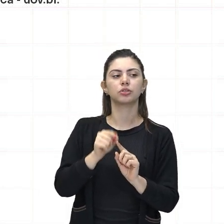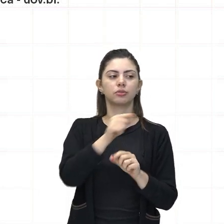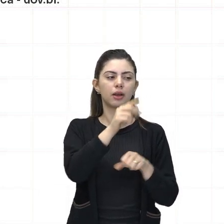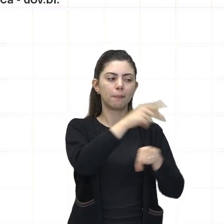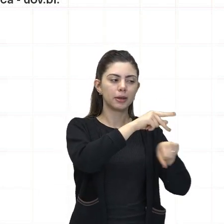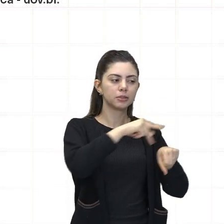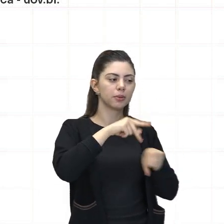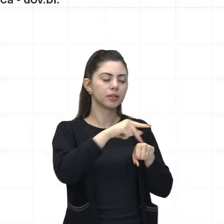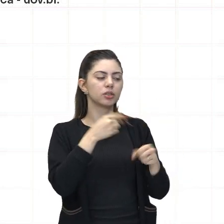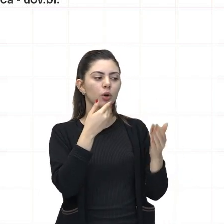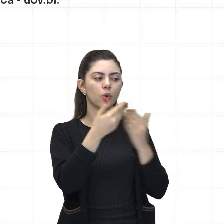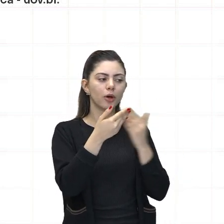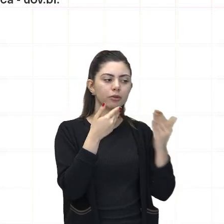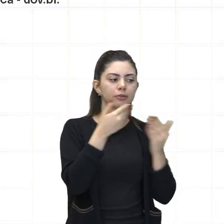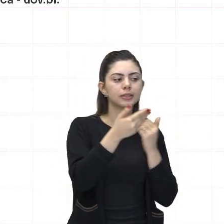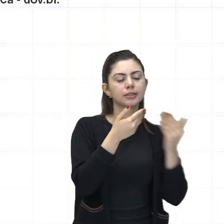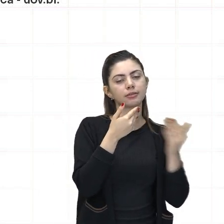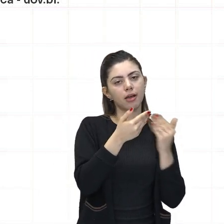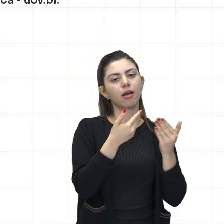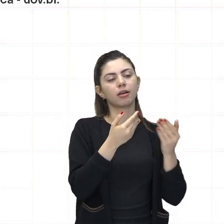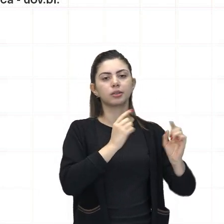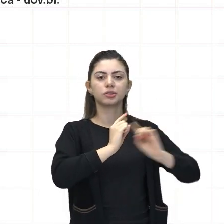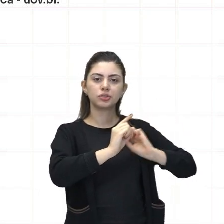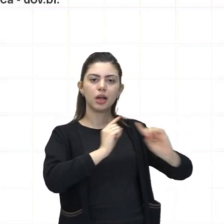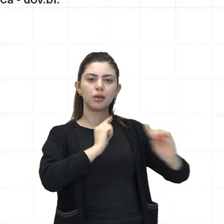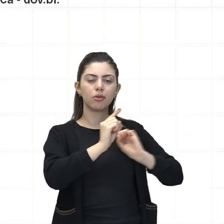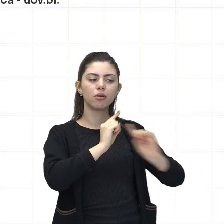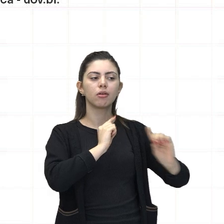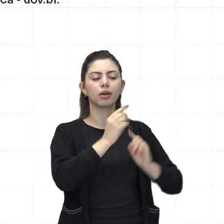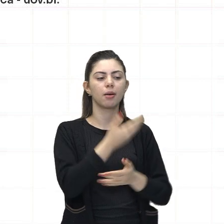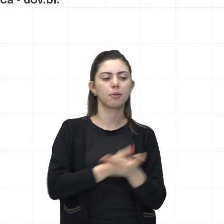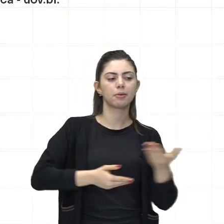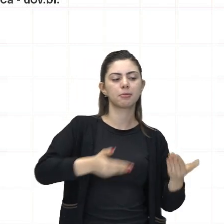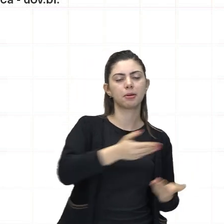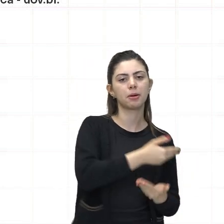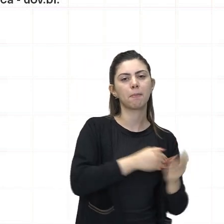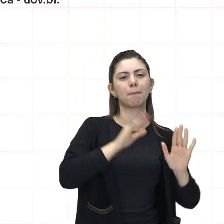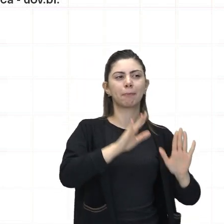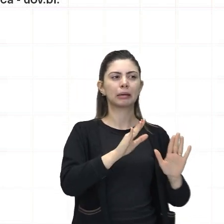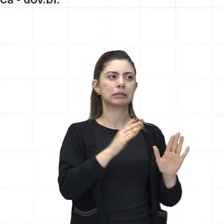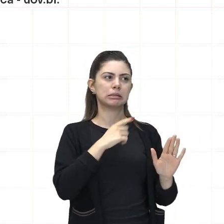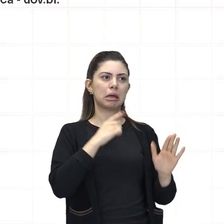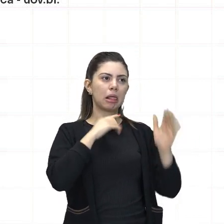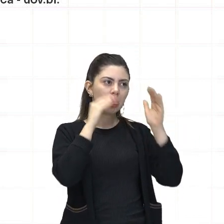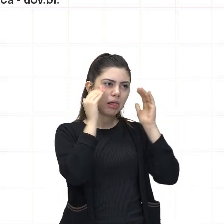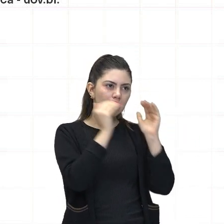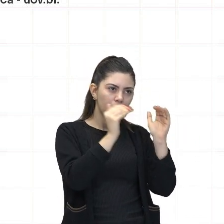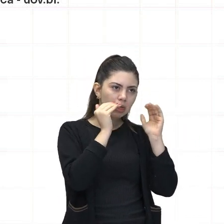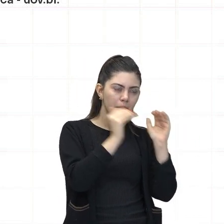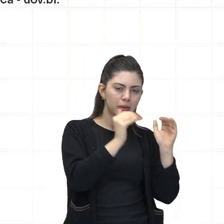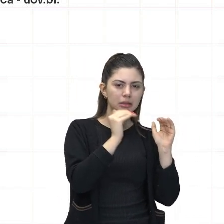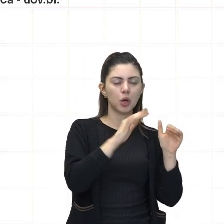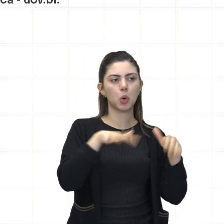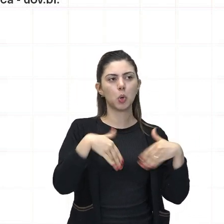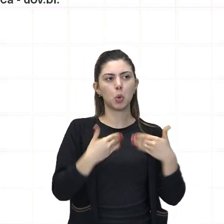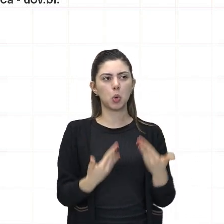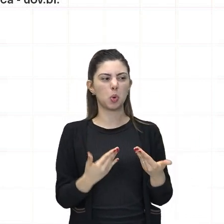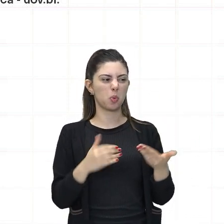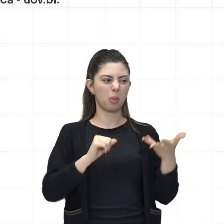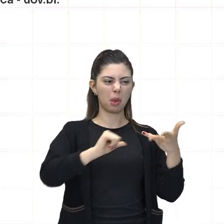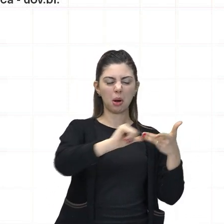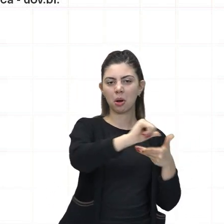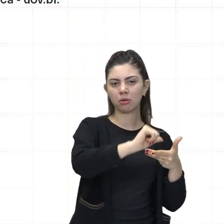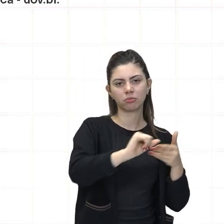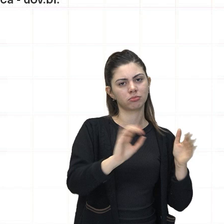países de maneira que não que fique se submetendo, falando como se fosse pior do que os outros,